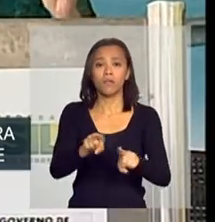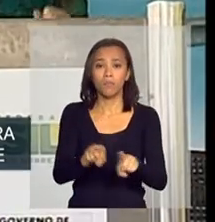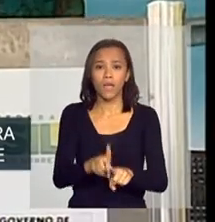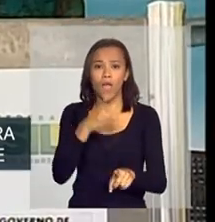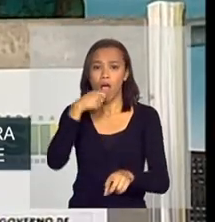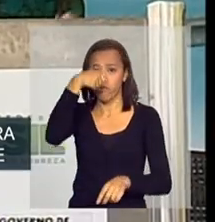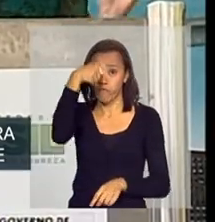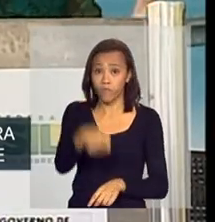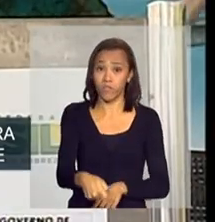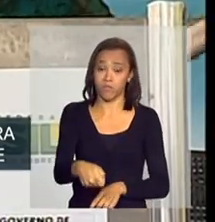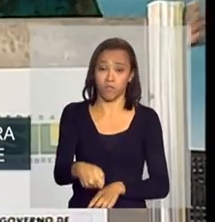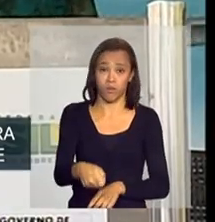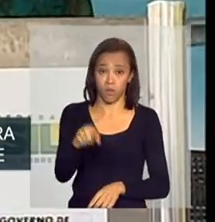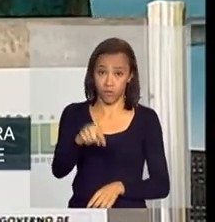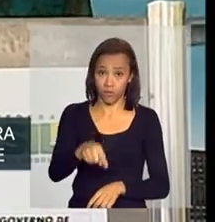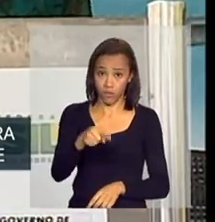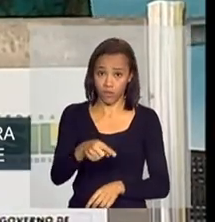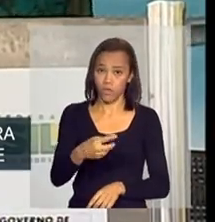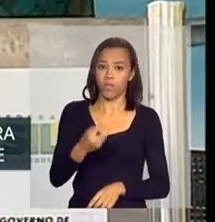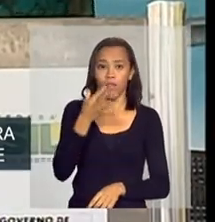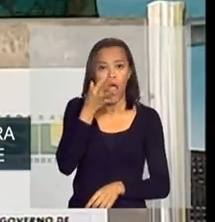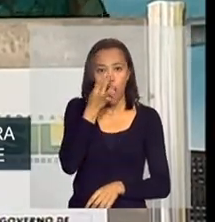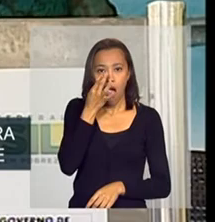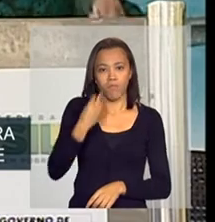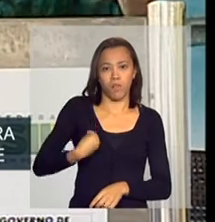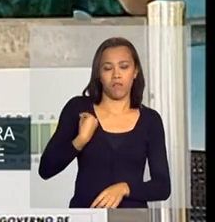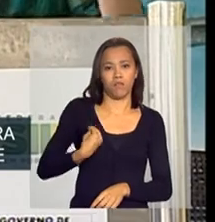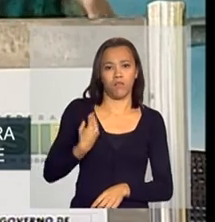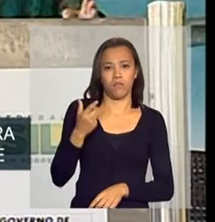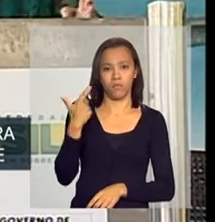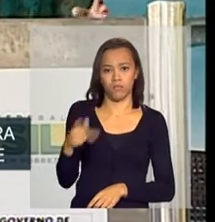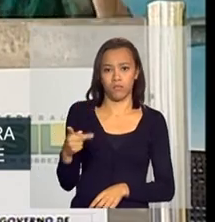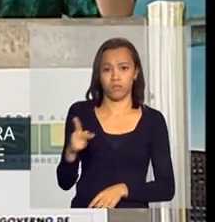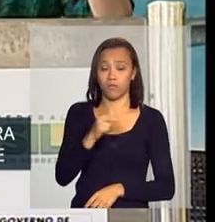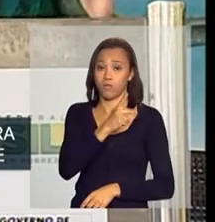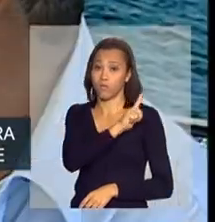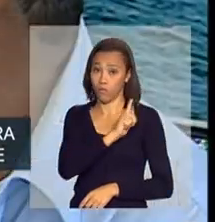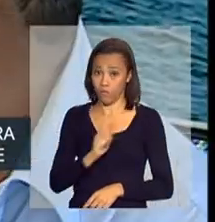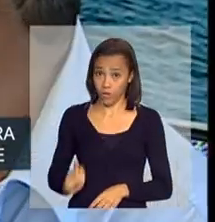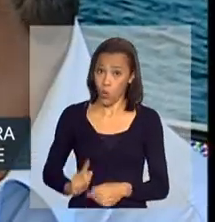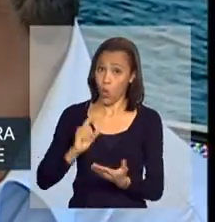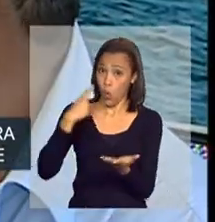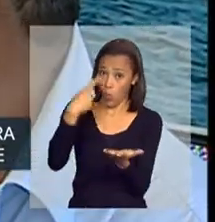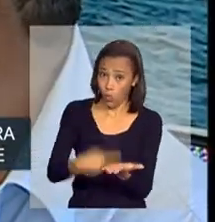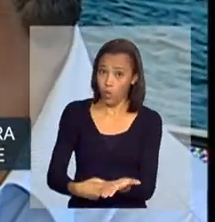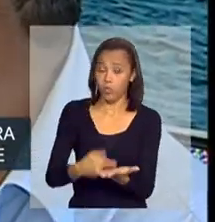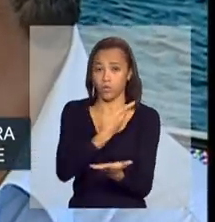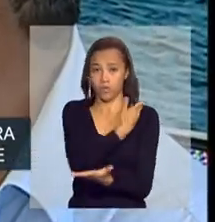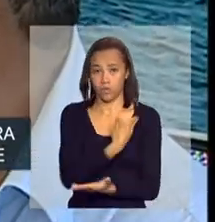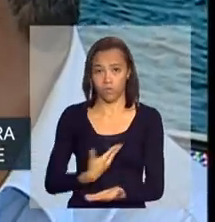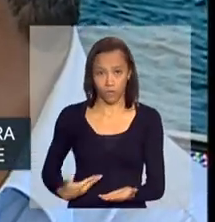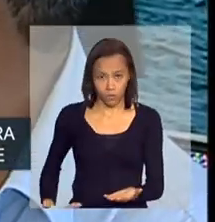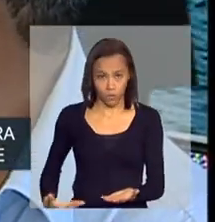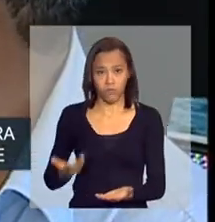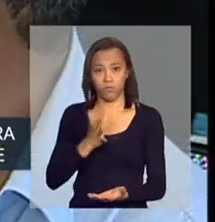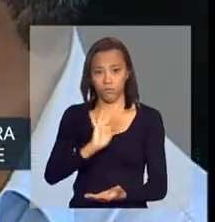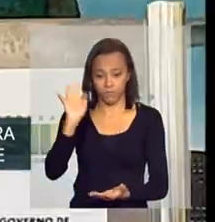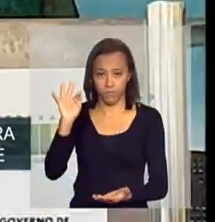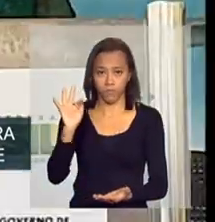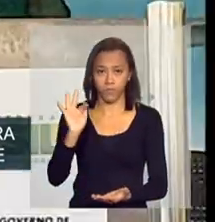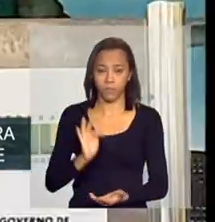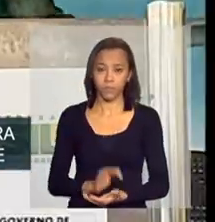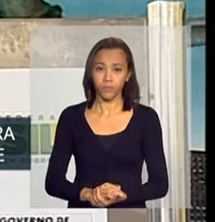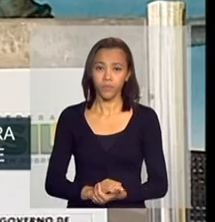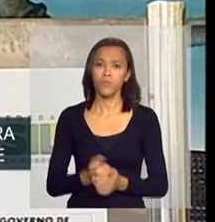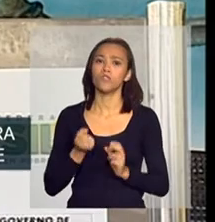reafirmar aqui, na presença do governador, o compromisso do governo, do meu governo,